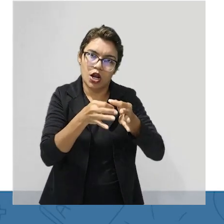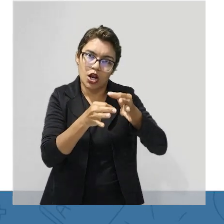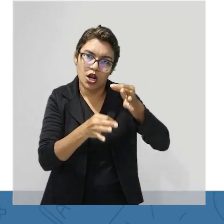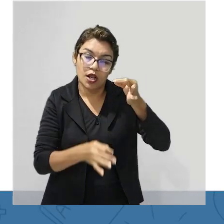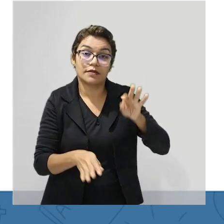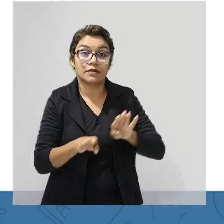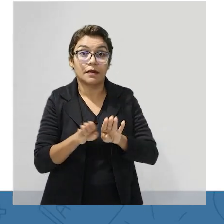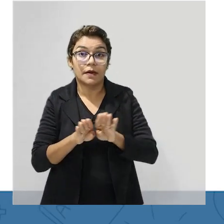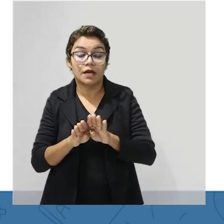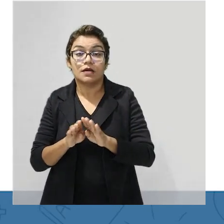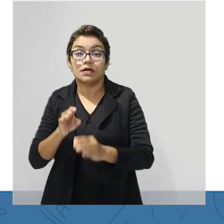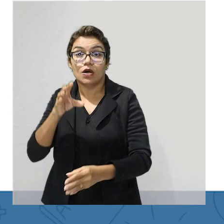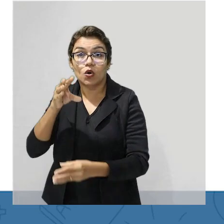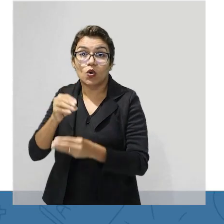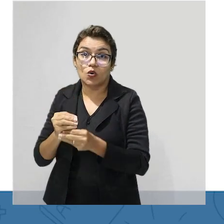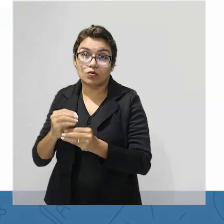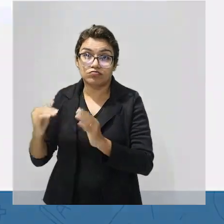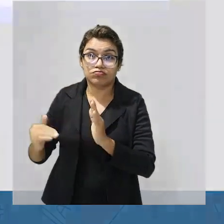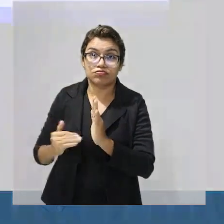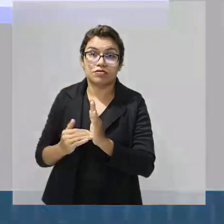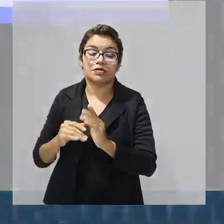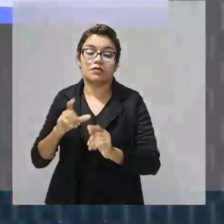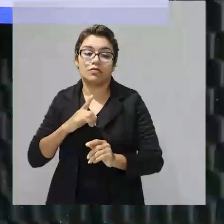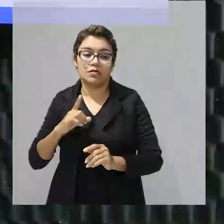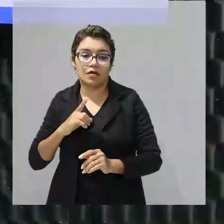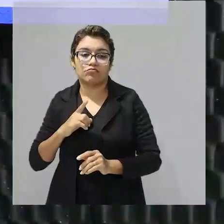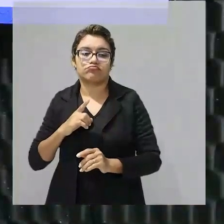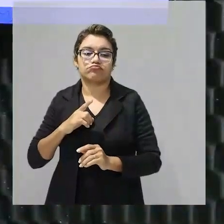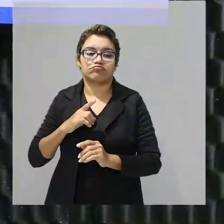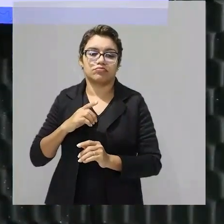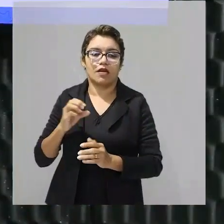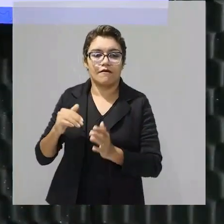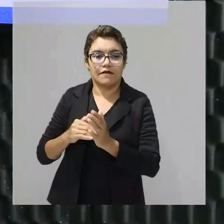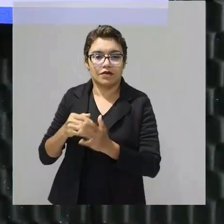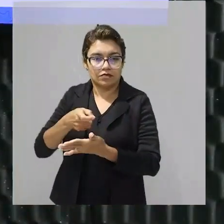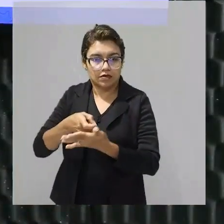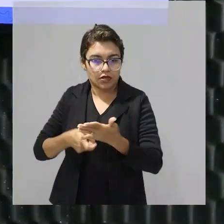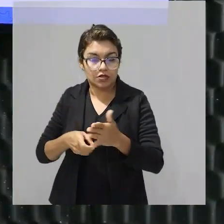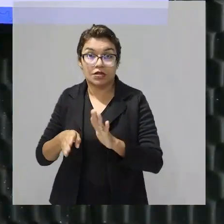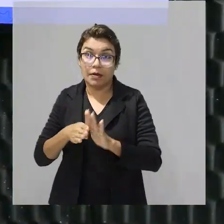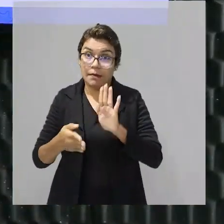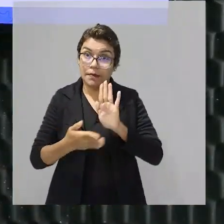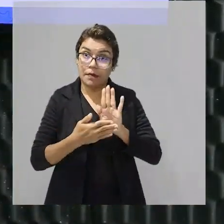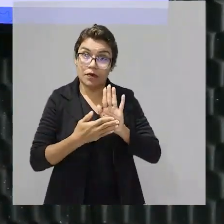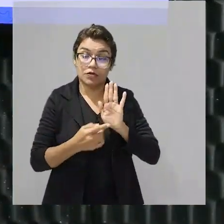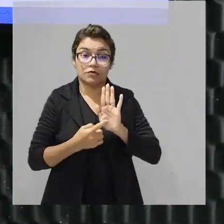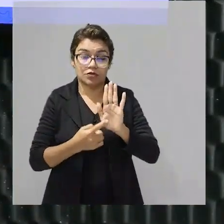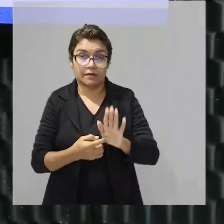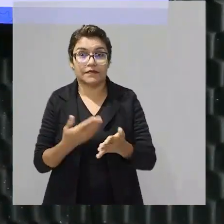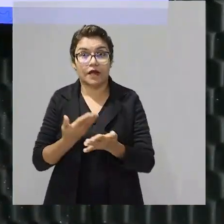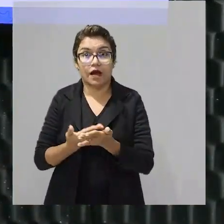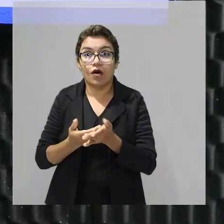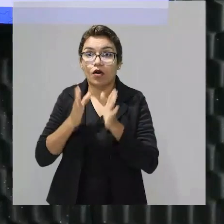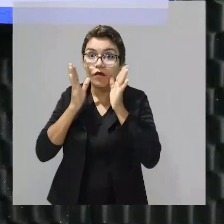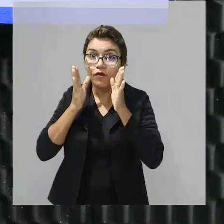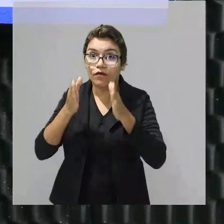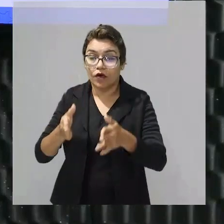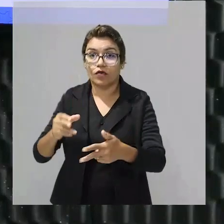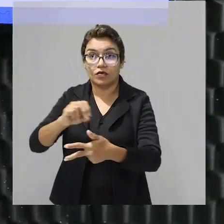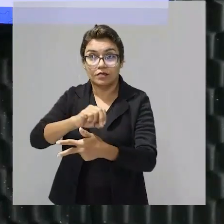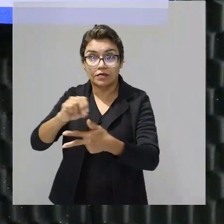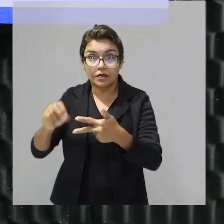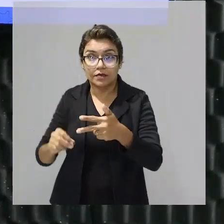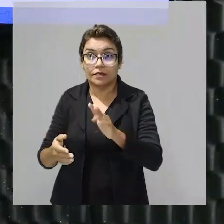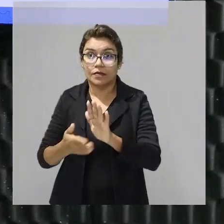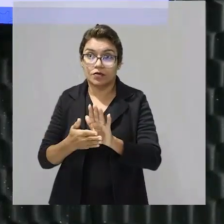A redação do Enem, o texto dissertativo, argumentativo, ele é bem complexo. Ele é todo feito de partes que